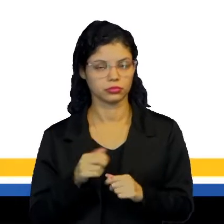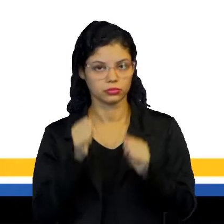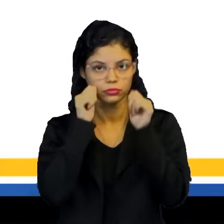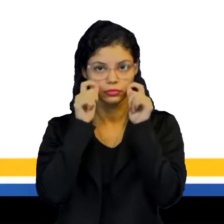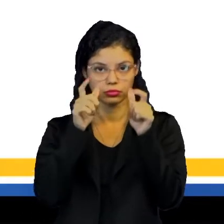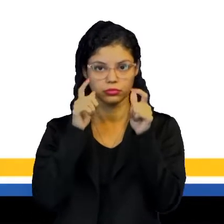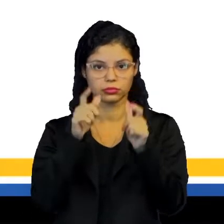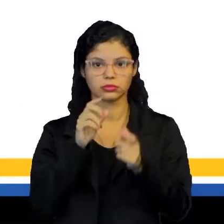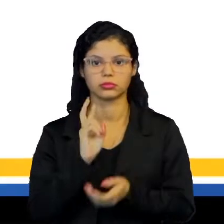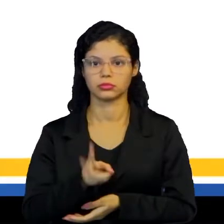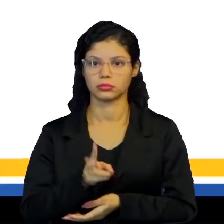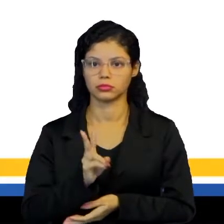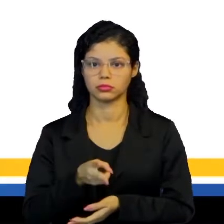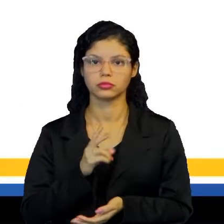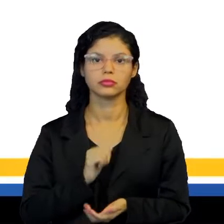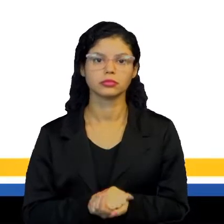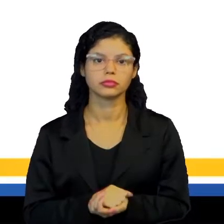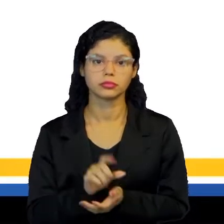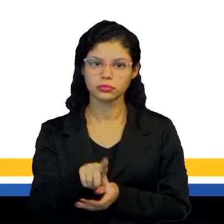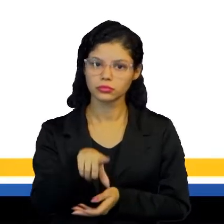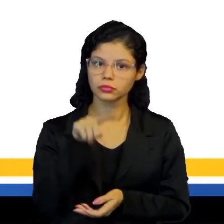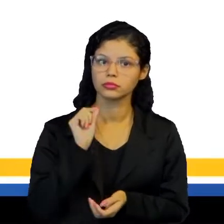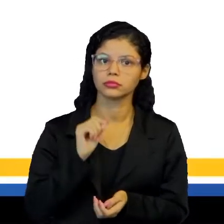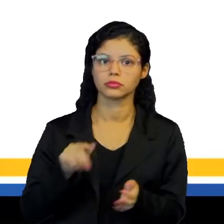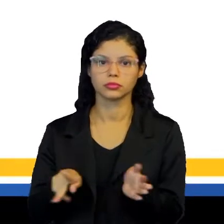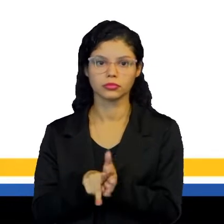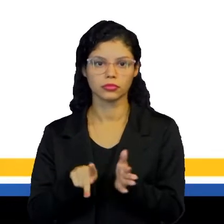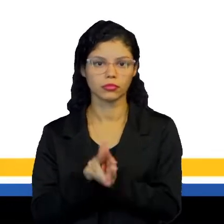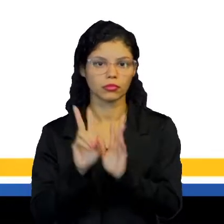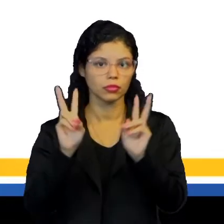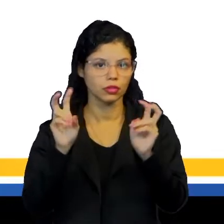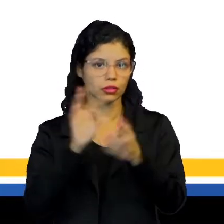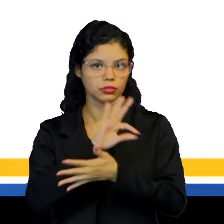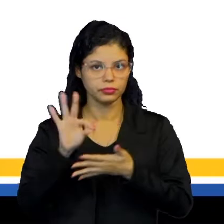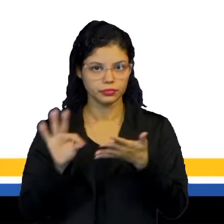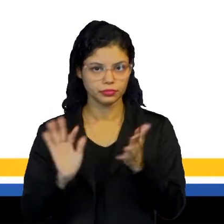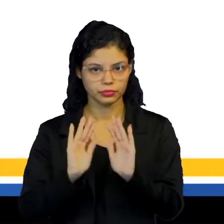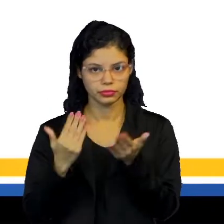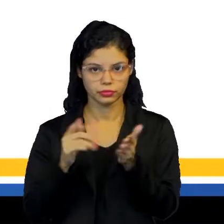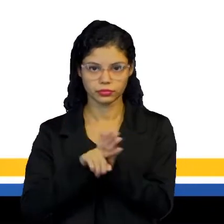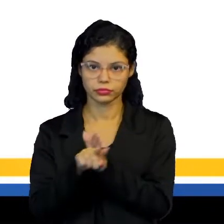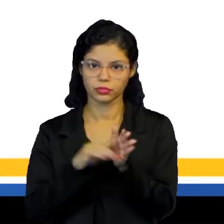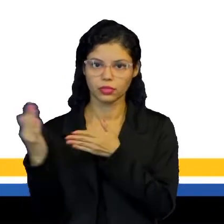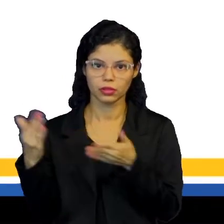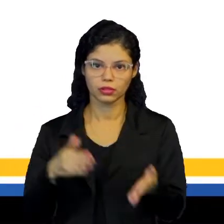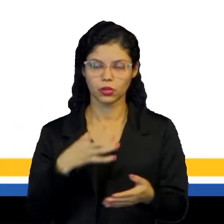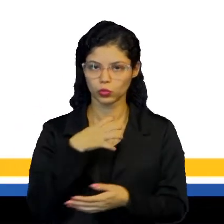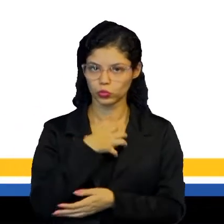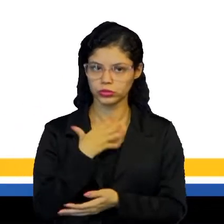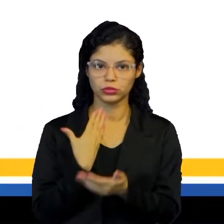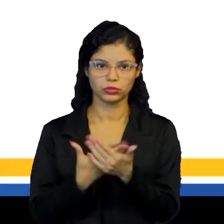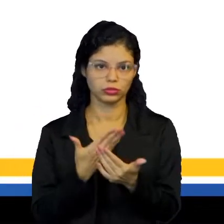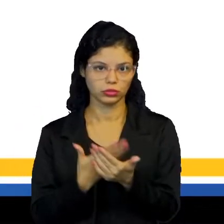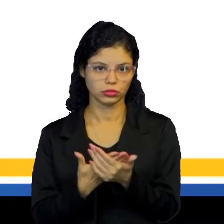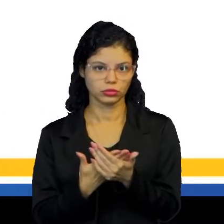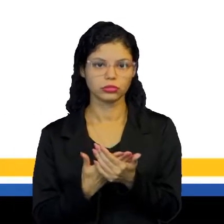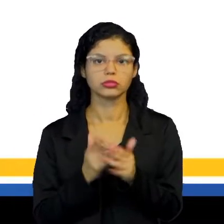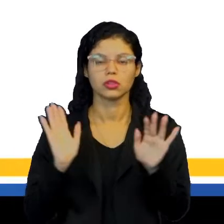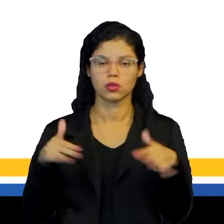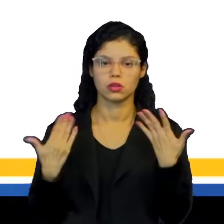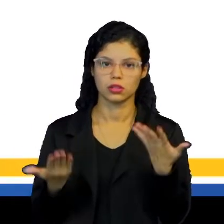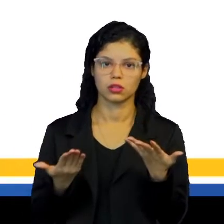bem atento. Definidos o tema e o tipo de pesquisa, chegou o momento de